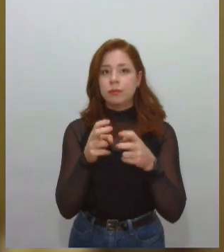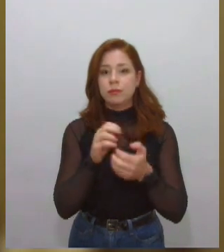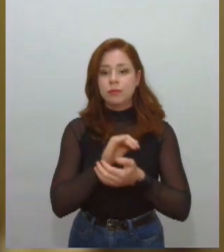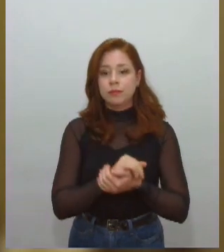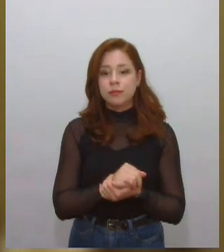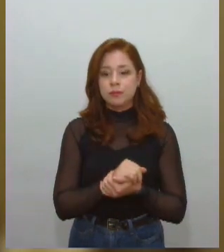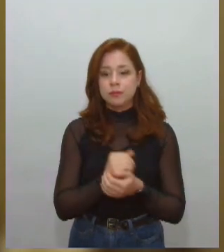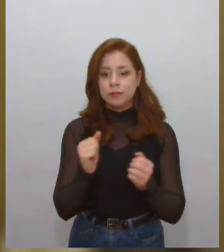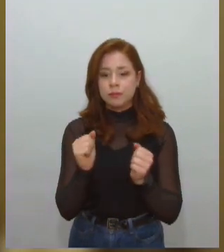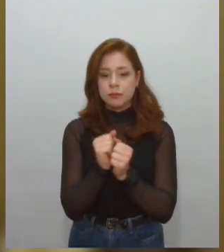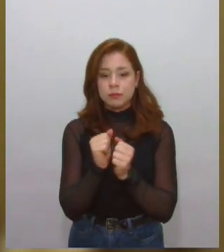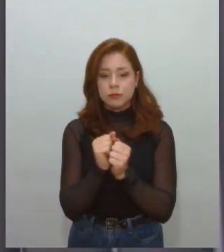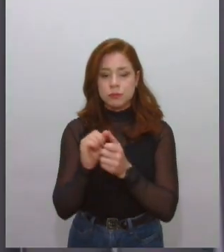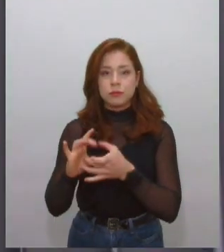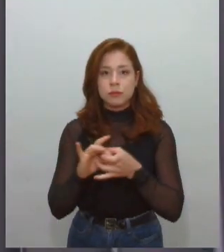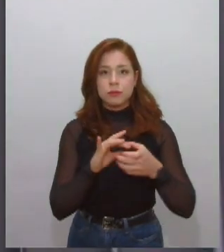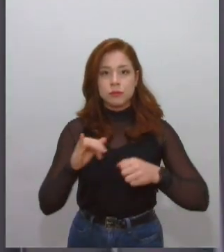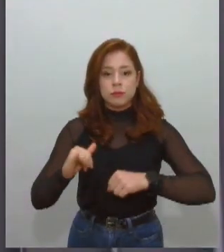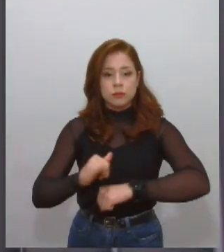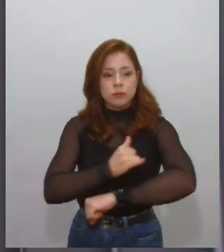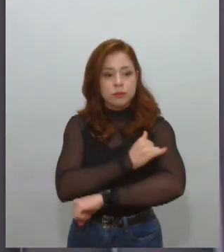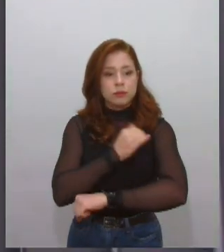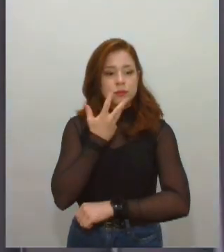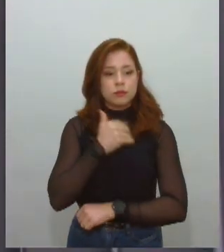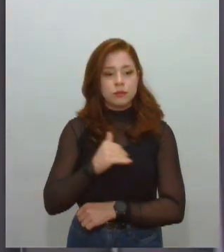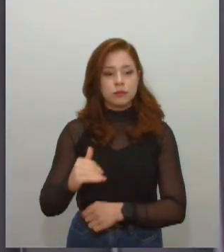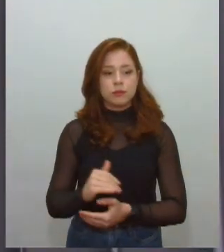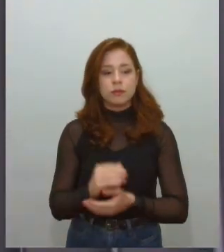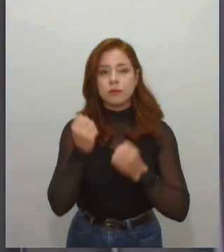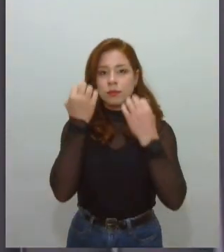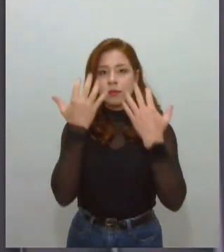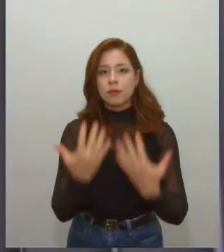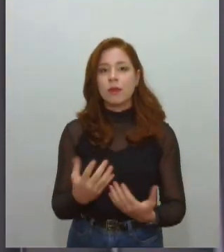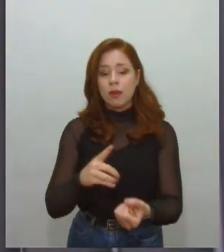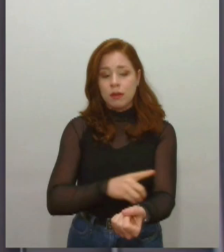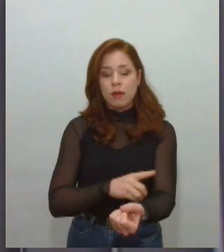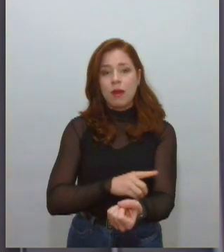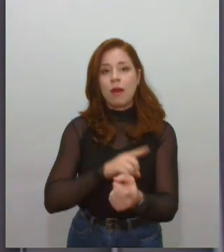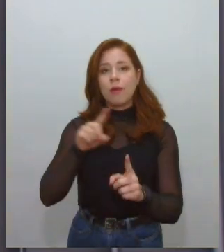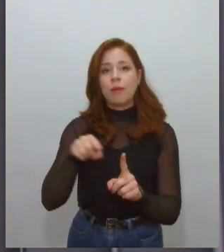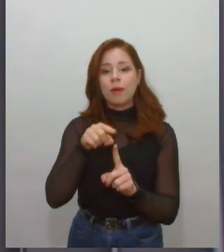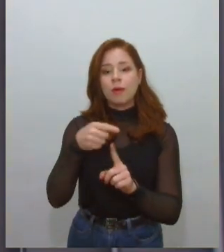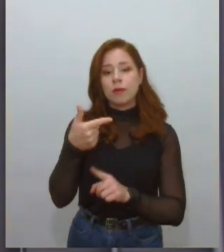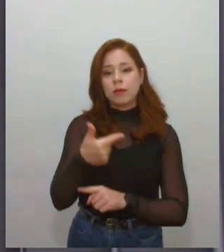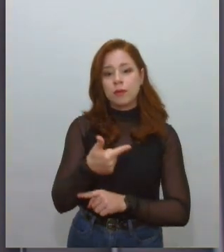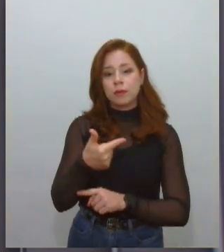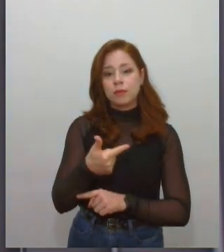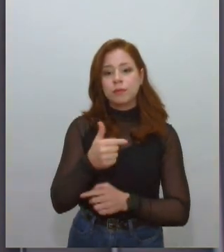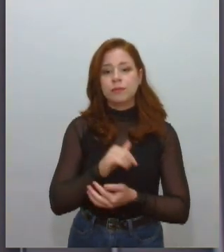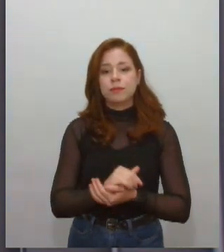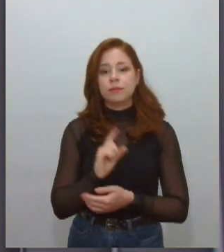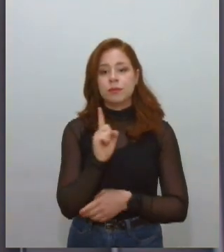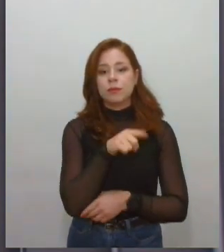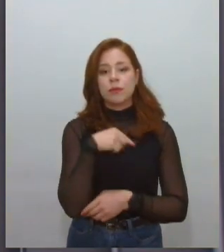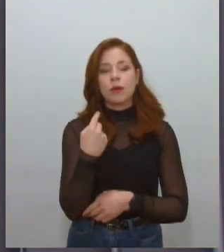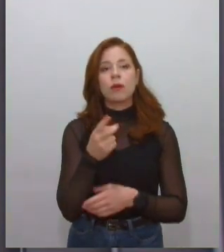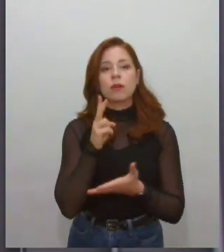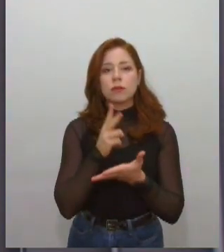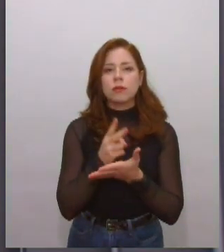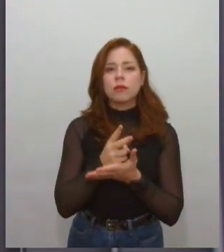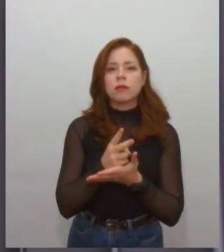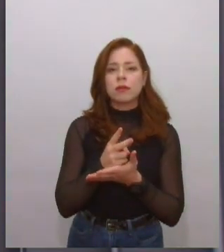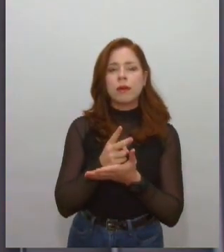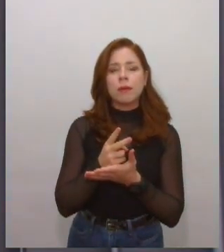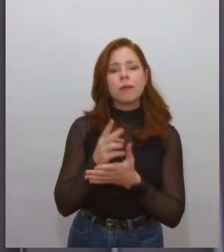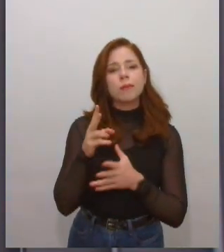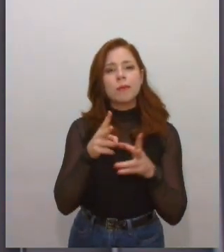infantil. Fala pra gente sobre diabetes tipo 2. A gente ouve bastante falar, né, que a obesidade leva a diabetes tipo 2. O que seria